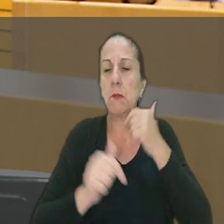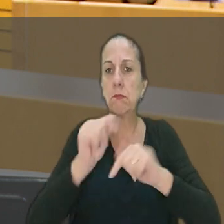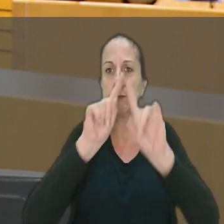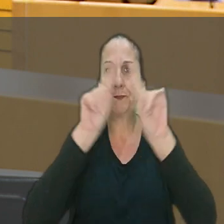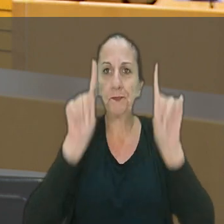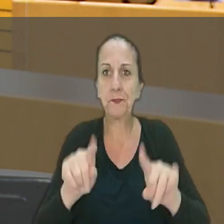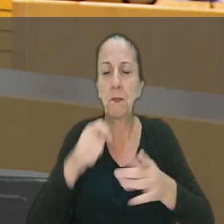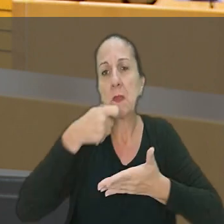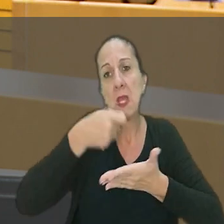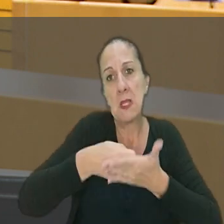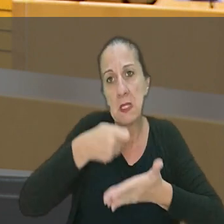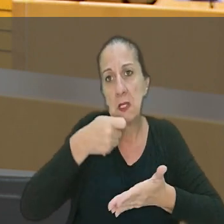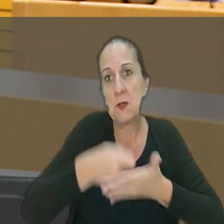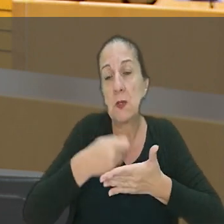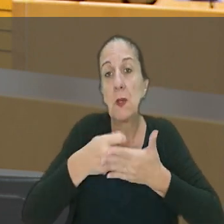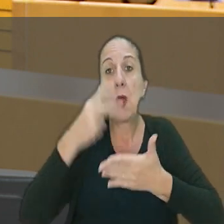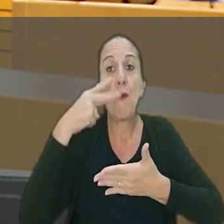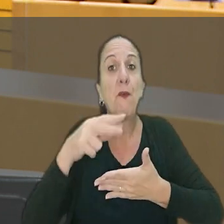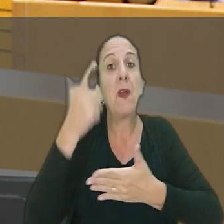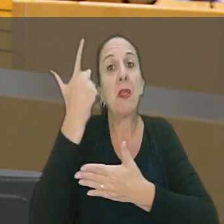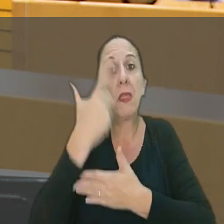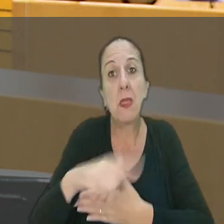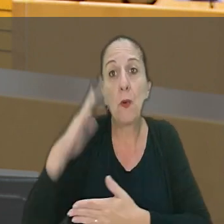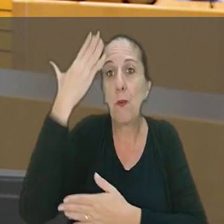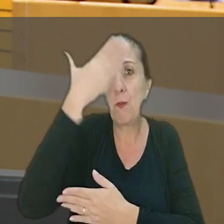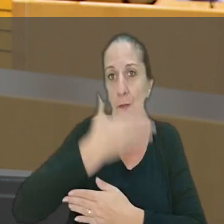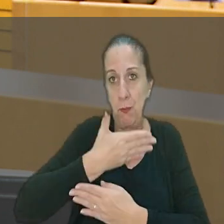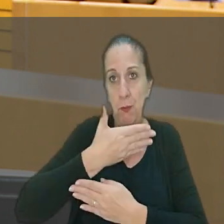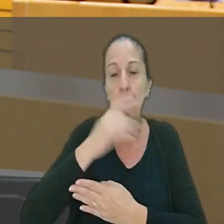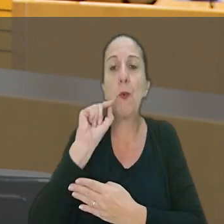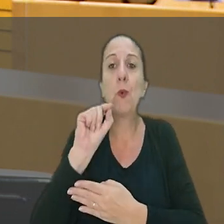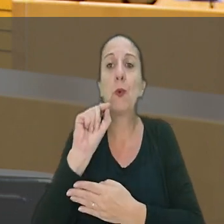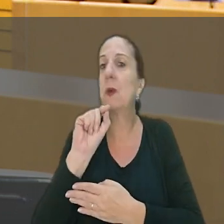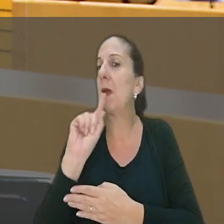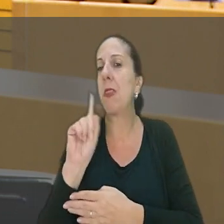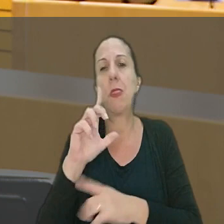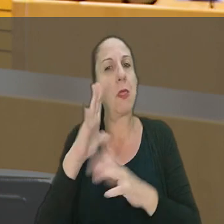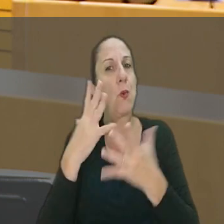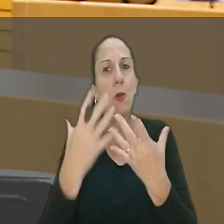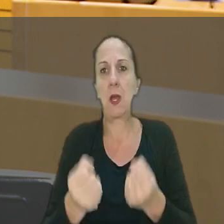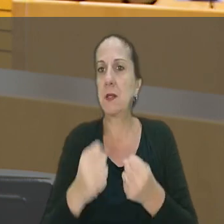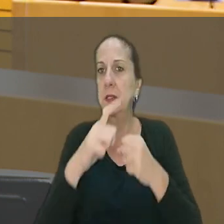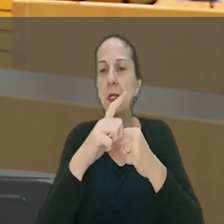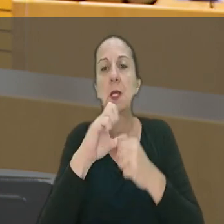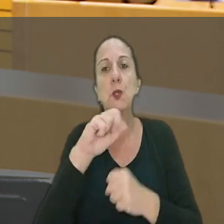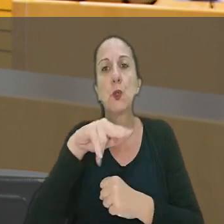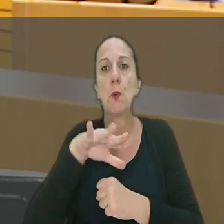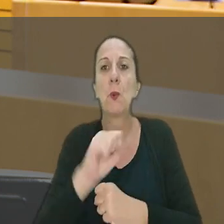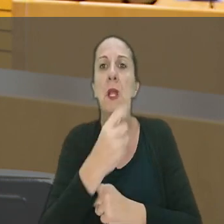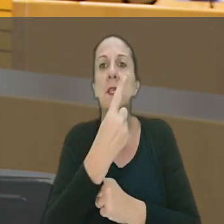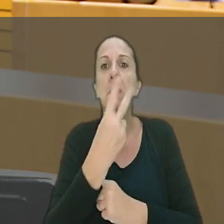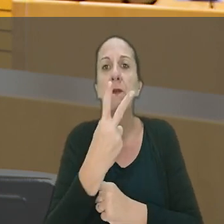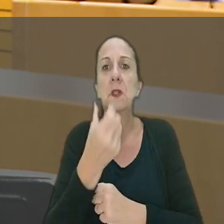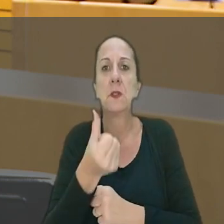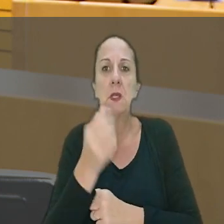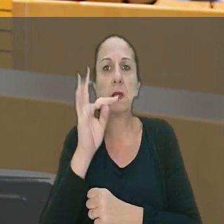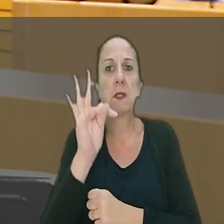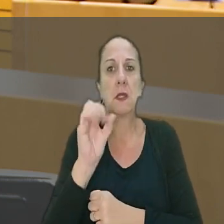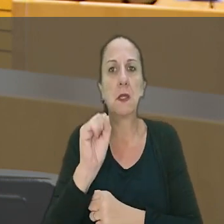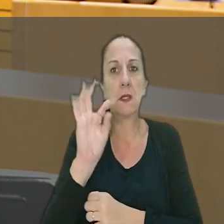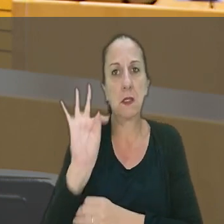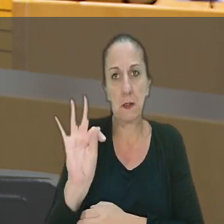do trabalhador exigiria o reexame de fatos e provas, o que é vedado pela súmula 126 do